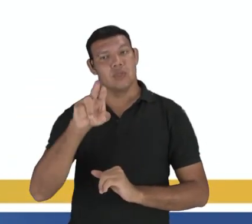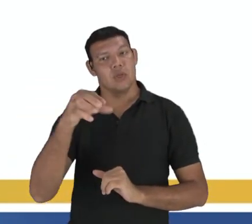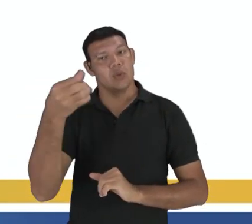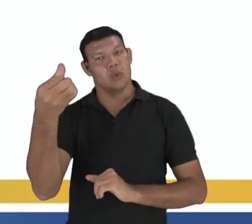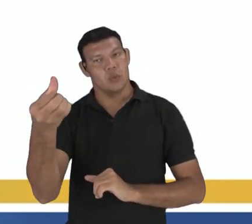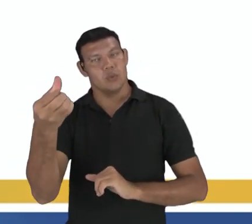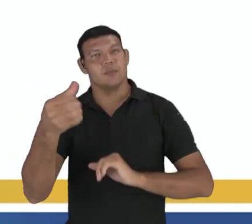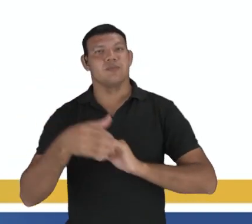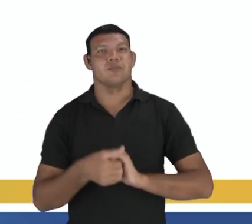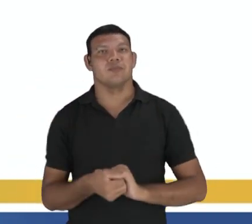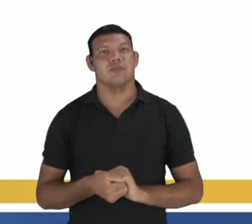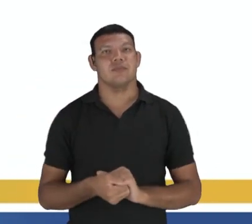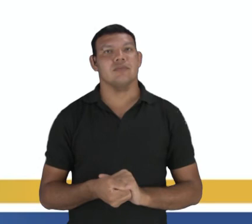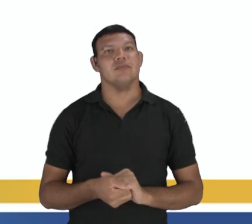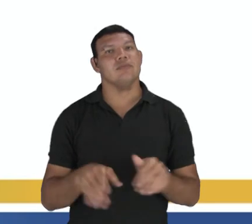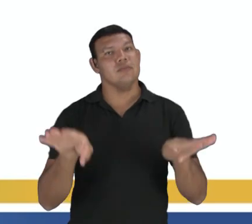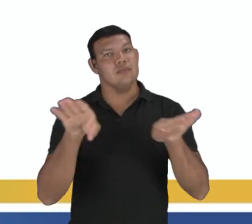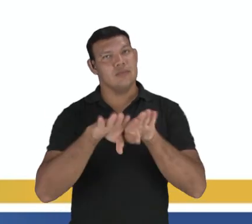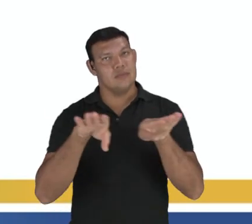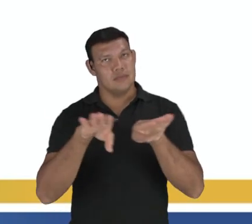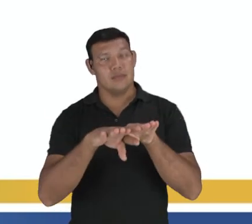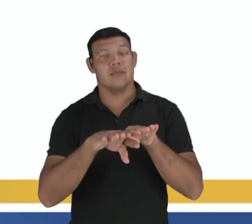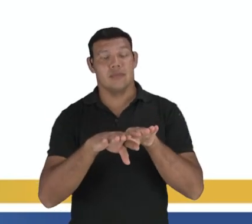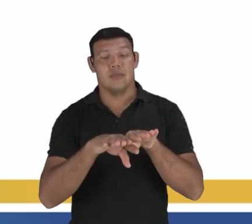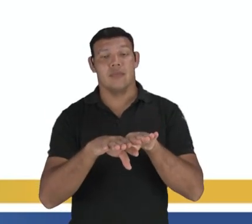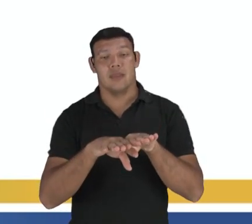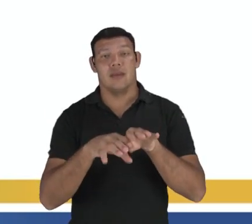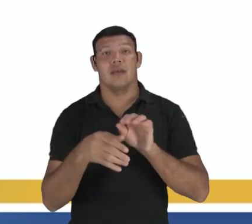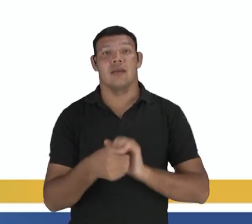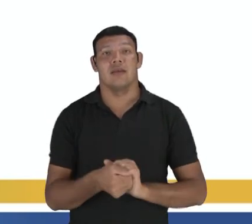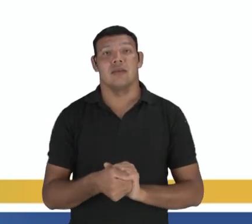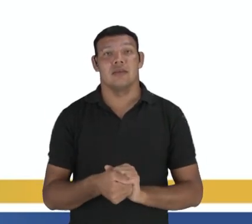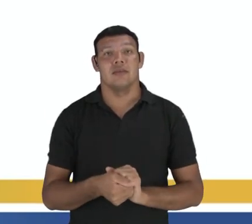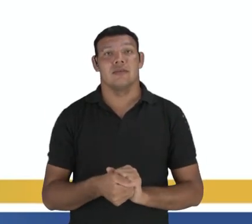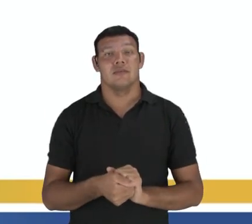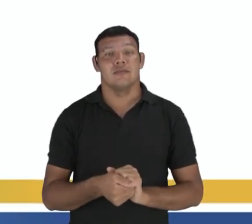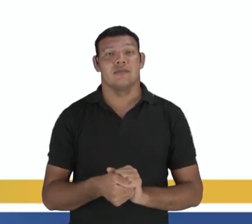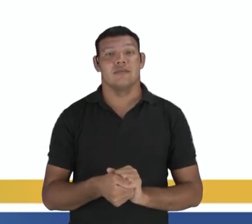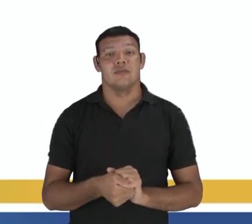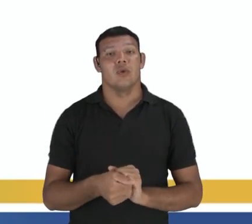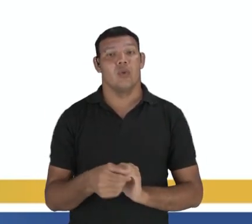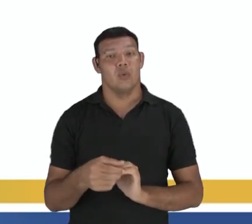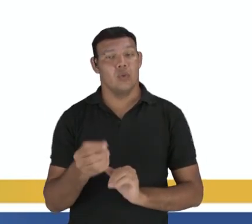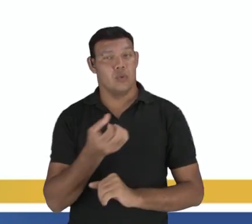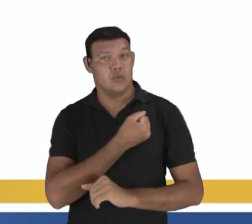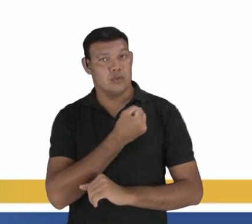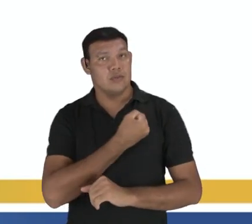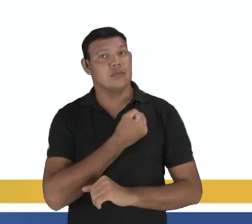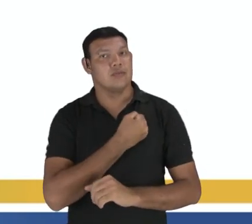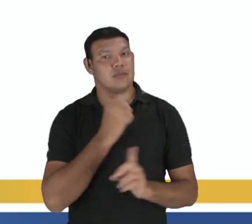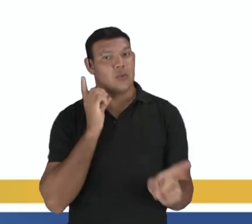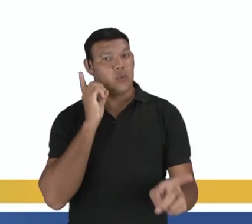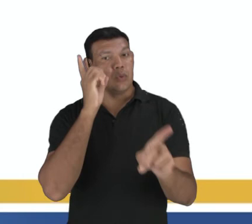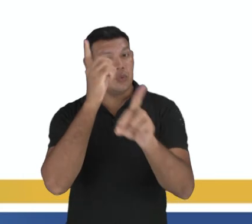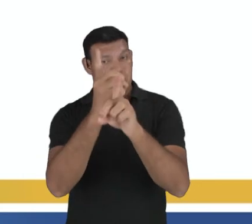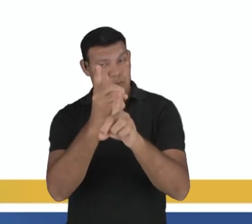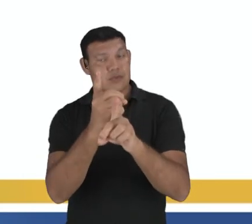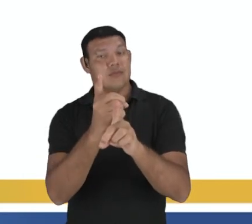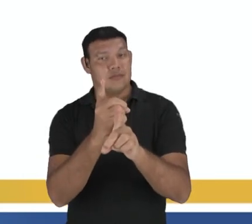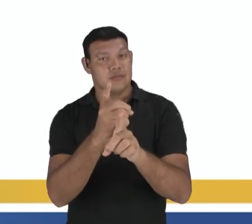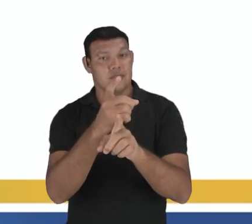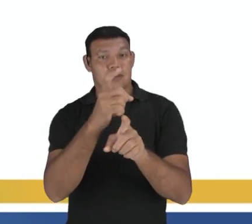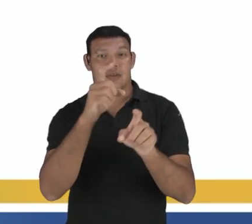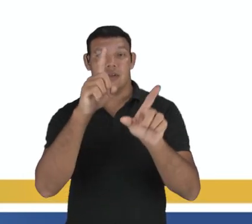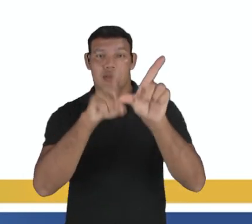6. Da mesma forma, nós devemos utilizar esse valor para achar o x. O que